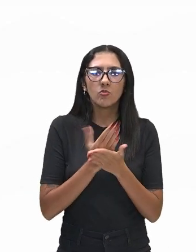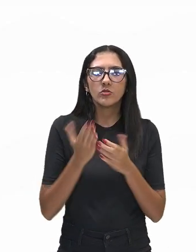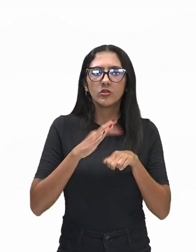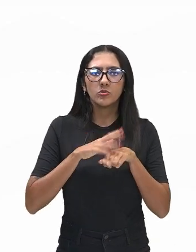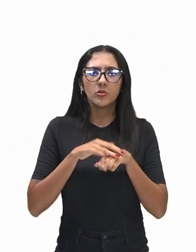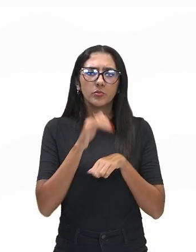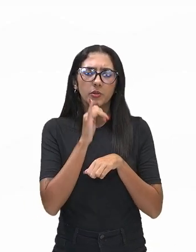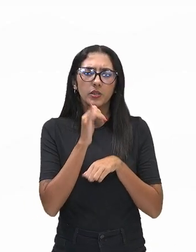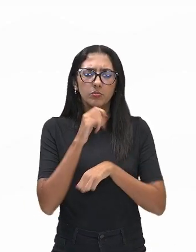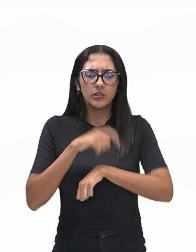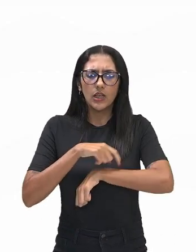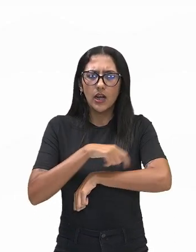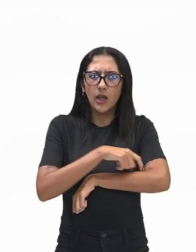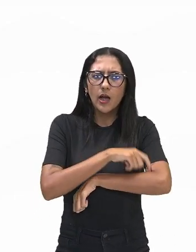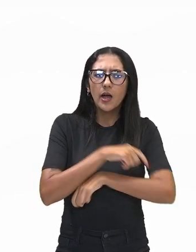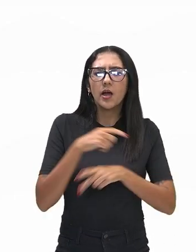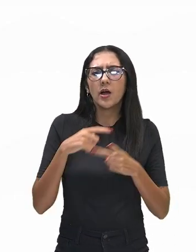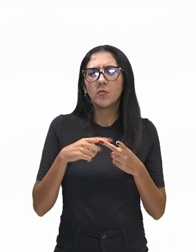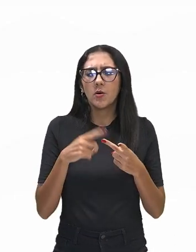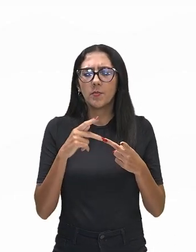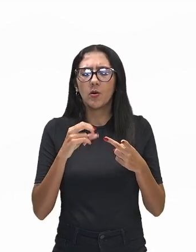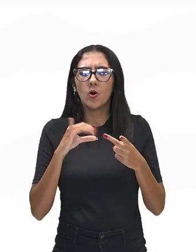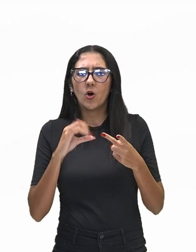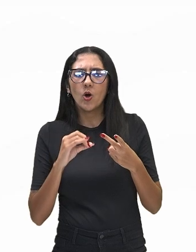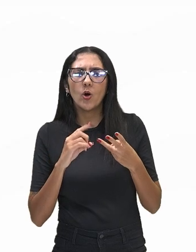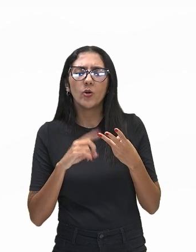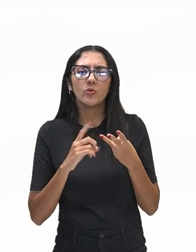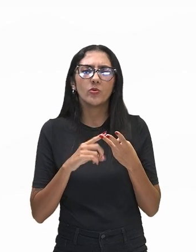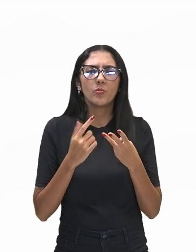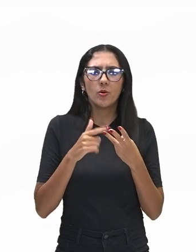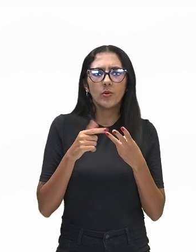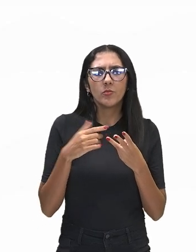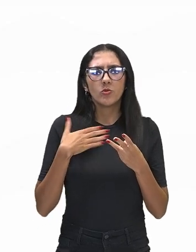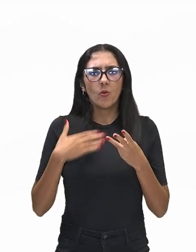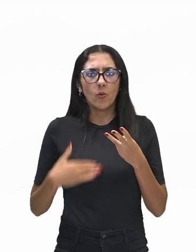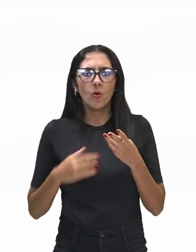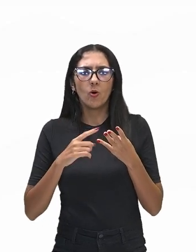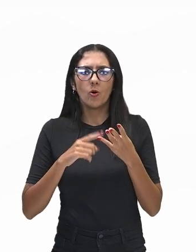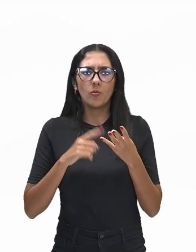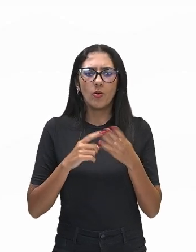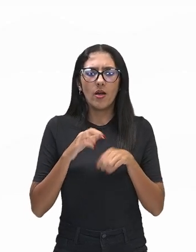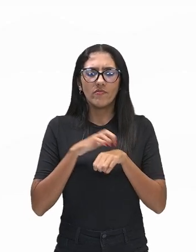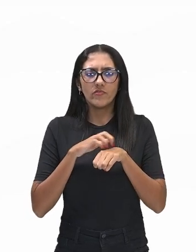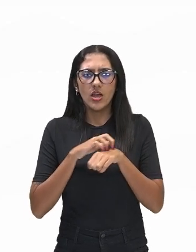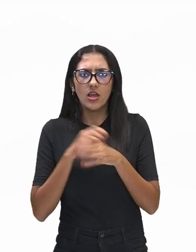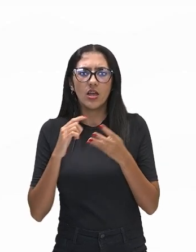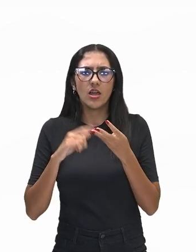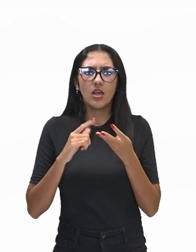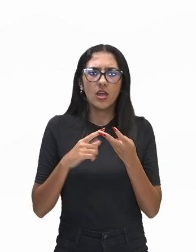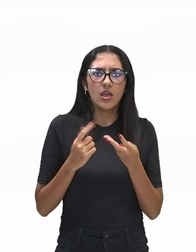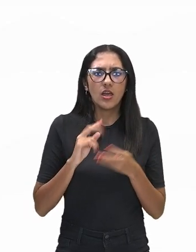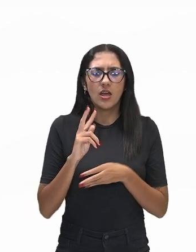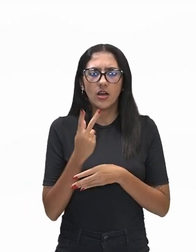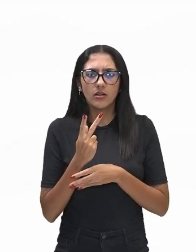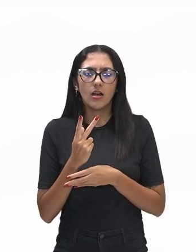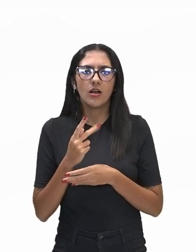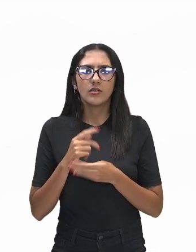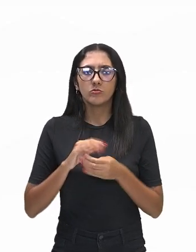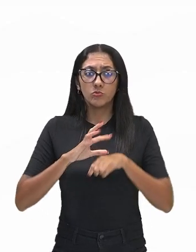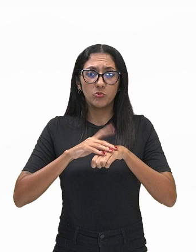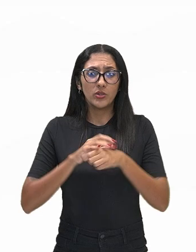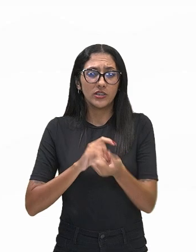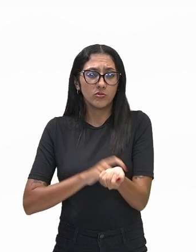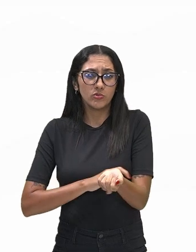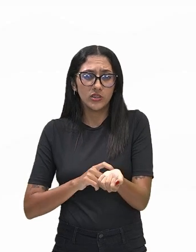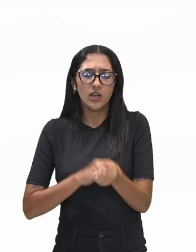doenças como sarampo, poliomielite, difteria, tétano, coqueluche, hepatite, febre